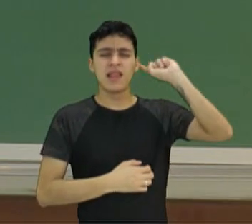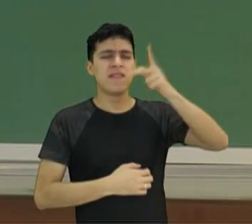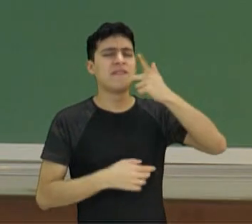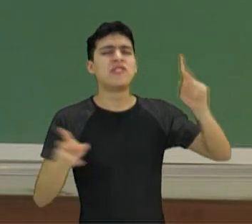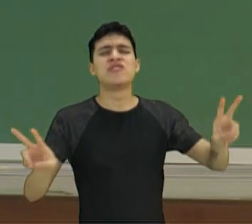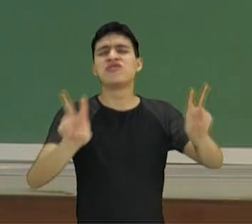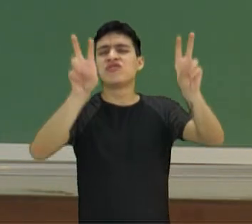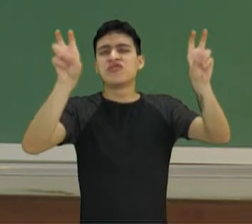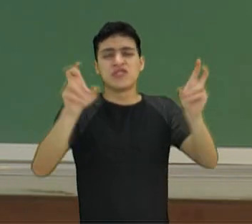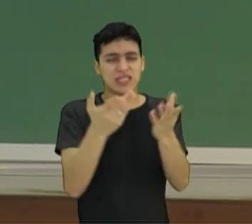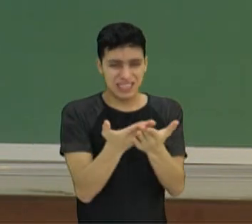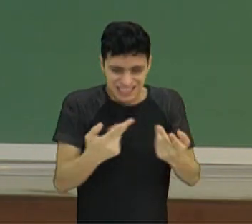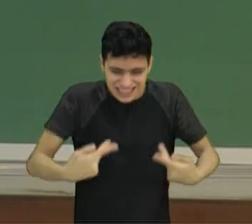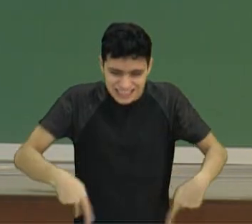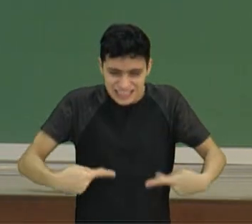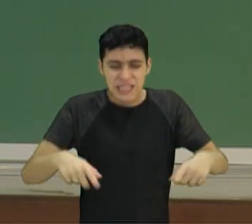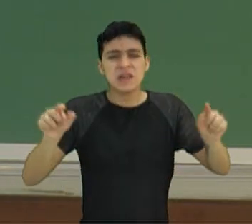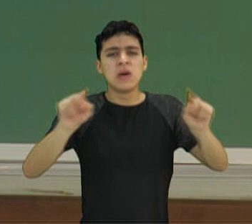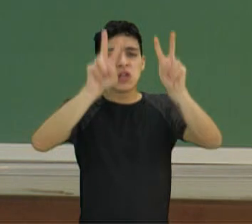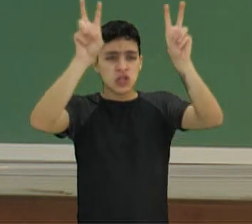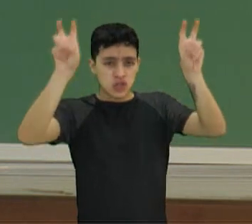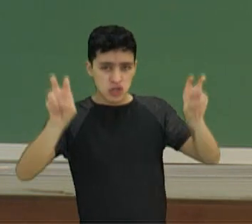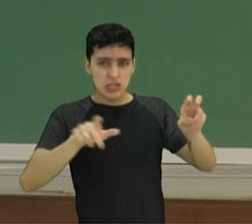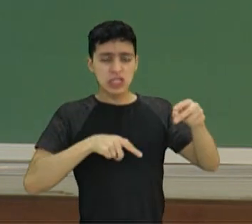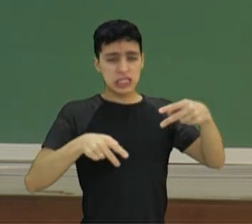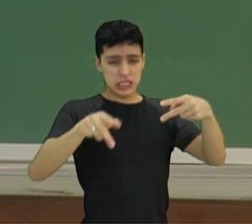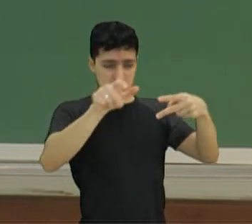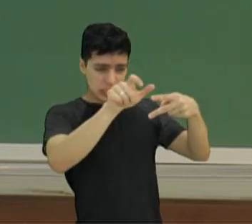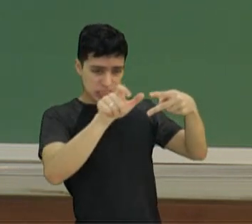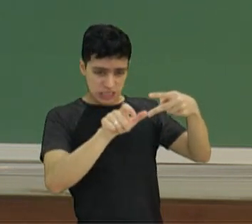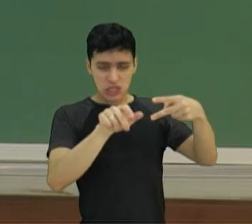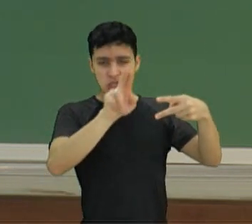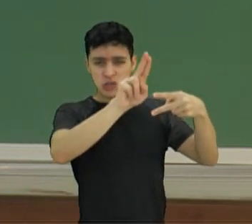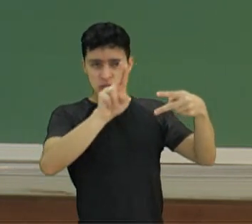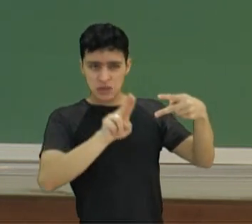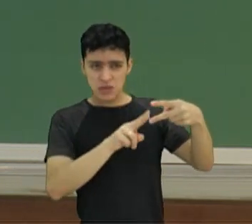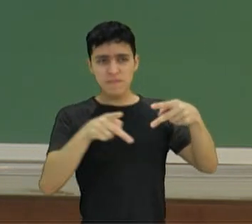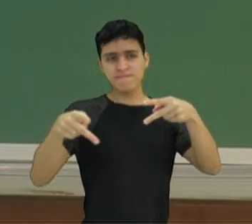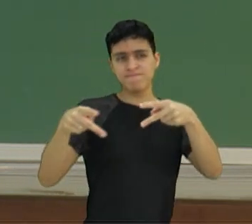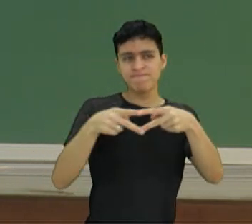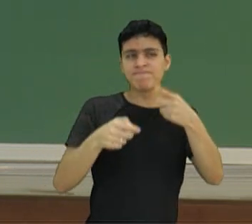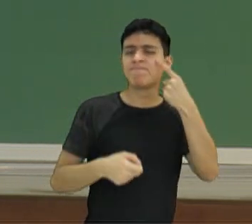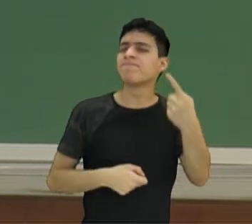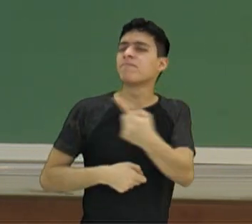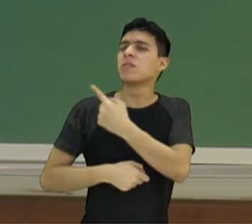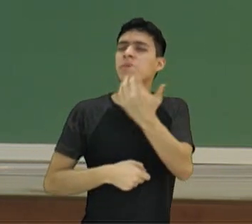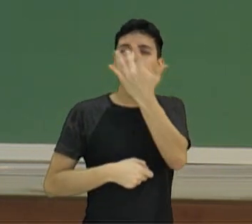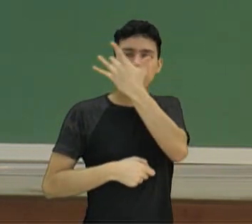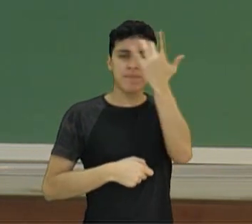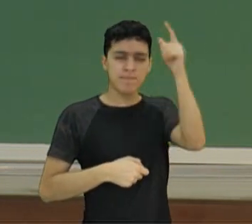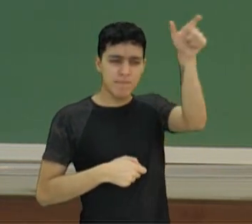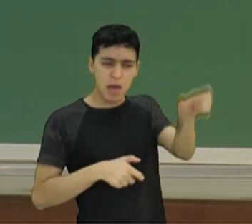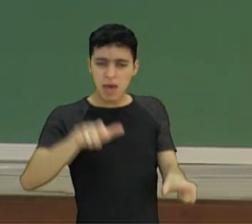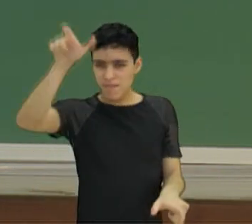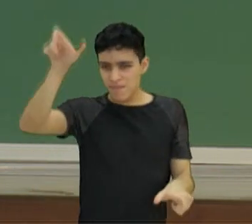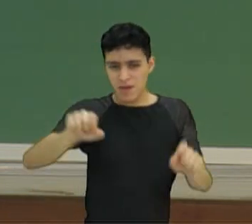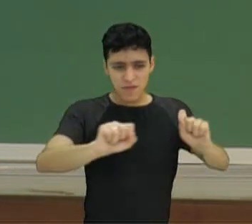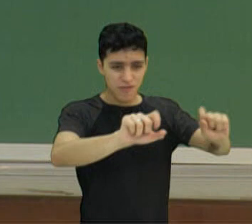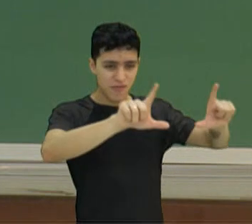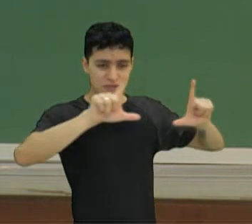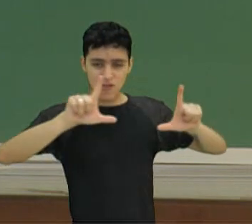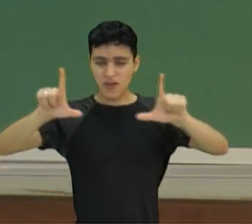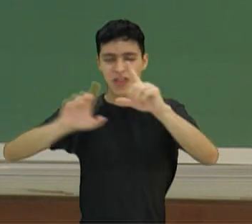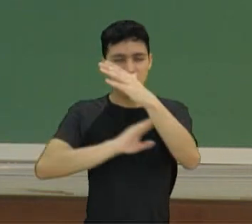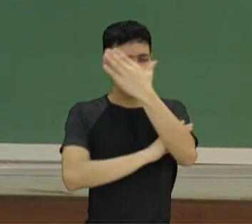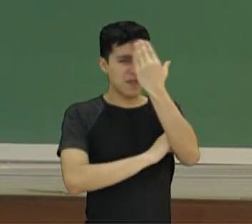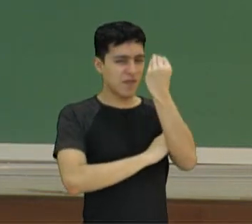título da nossa aula, que no caso o título eram dois nomes, a Charlotte e o Steve? Aqui estão eles, ó, a foto deles aqui. E